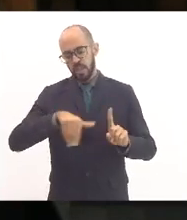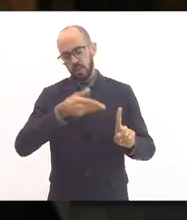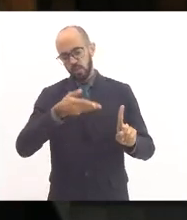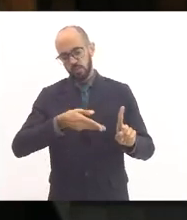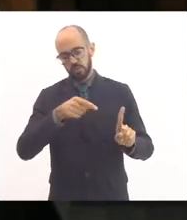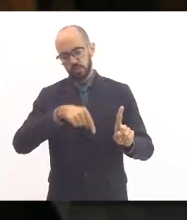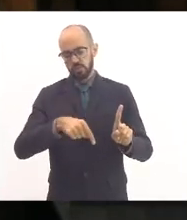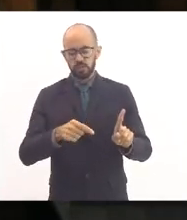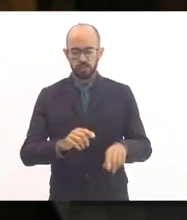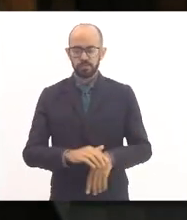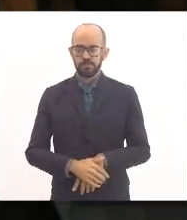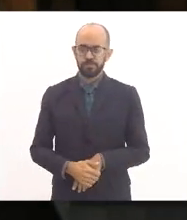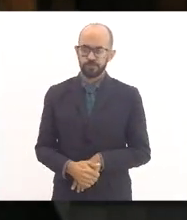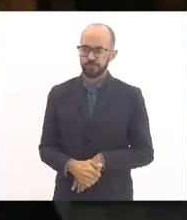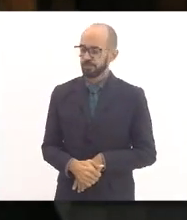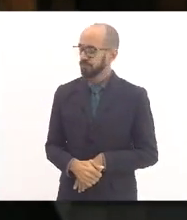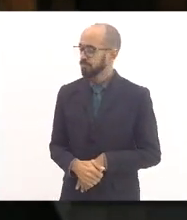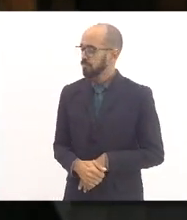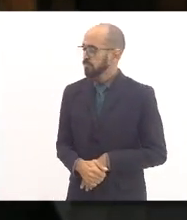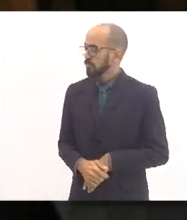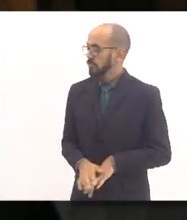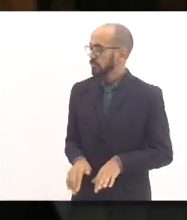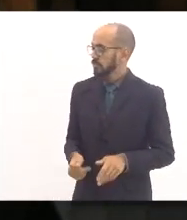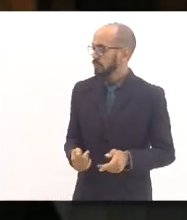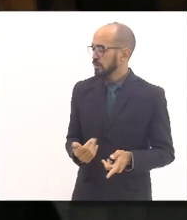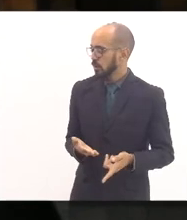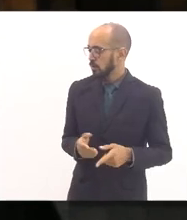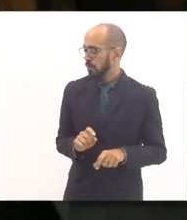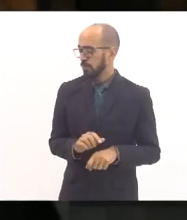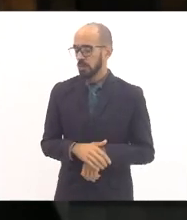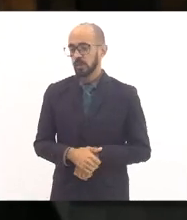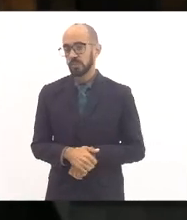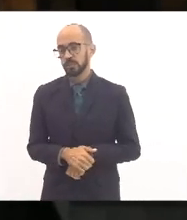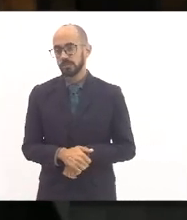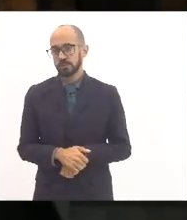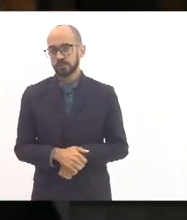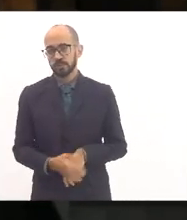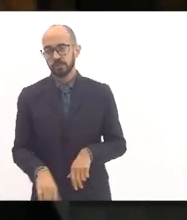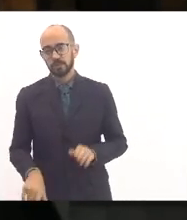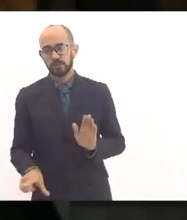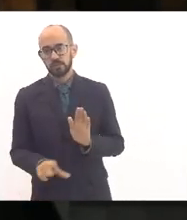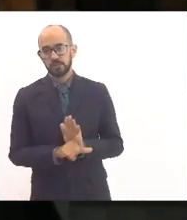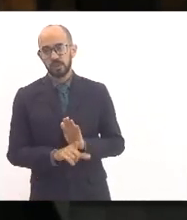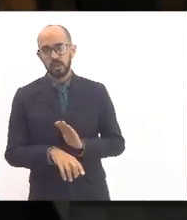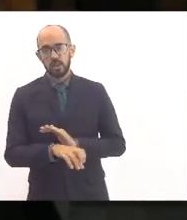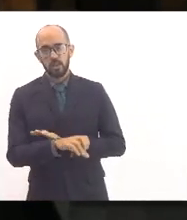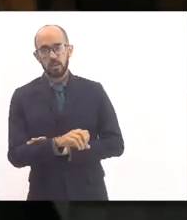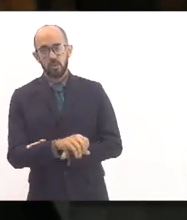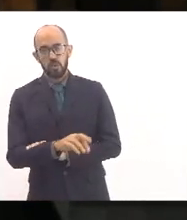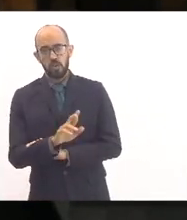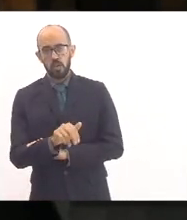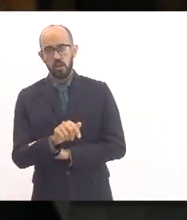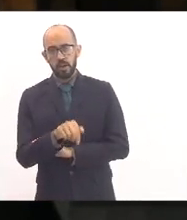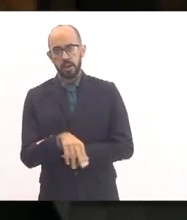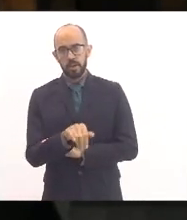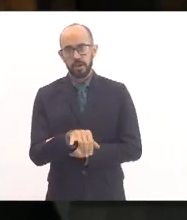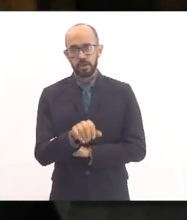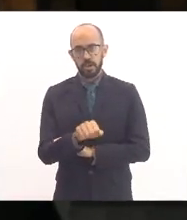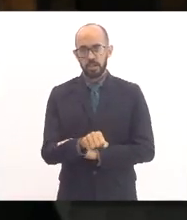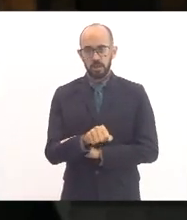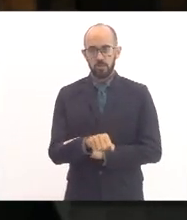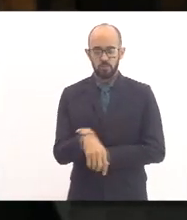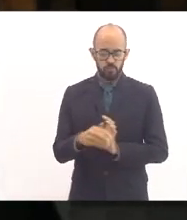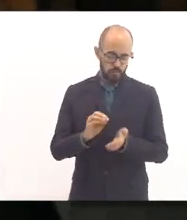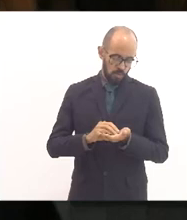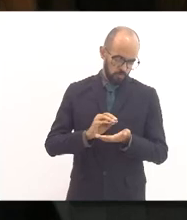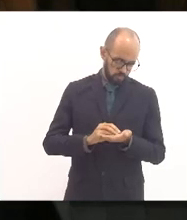público o e bom a ali orgânica de fato faltou esse assim